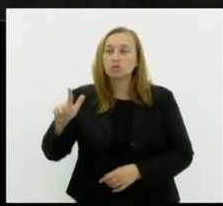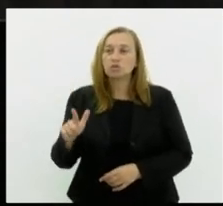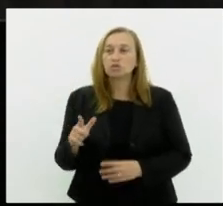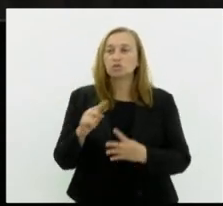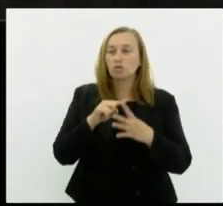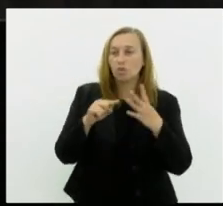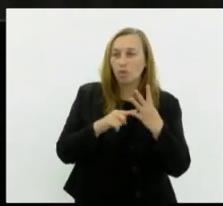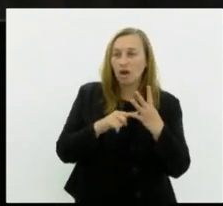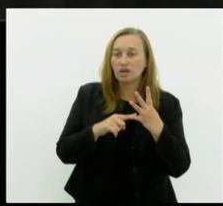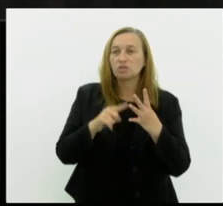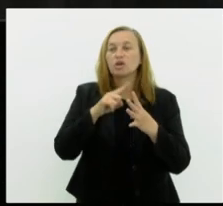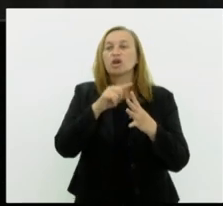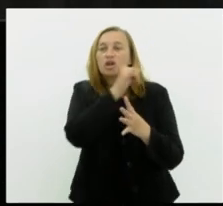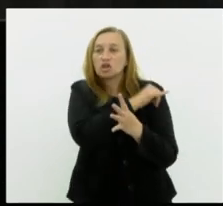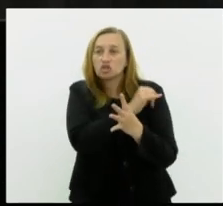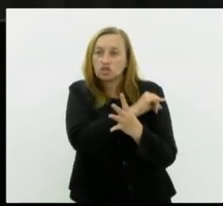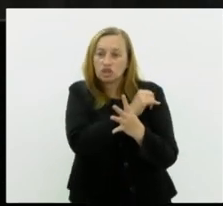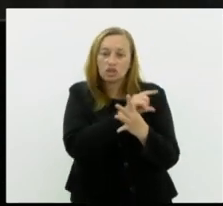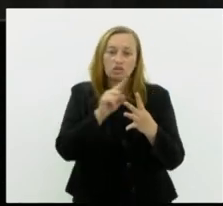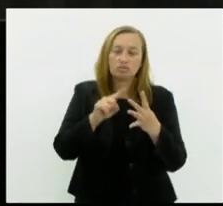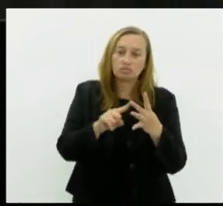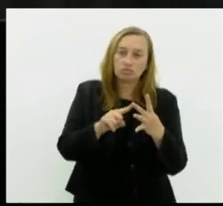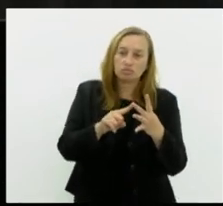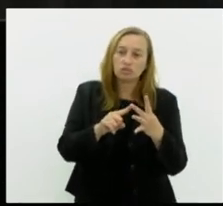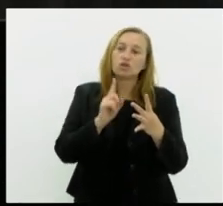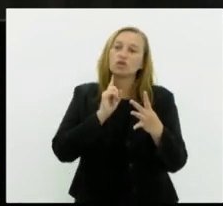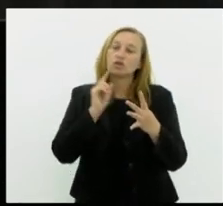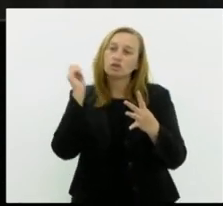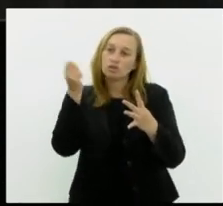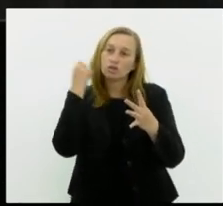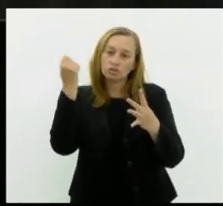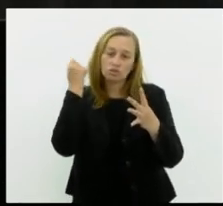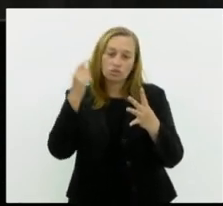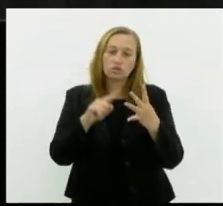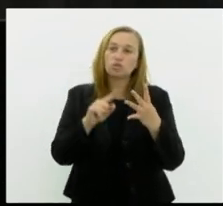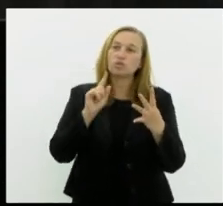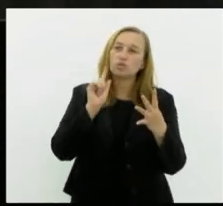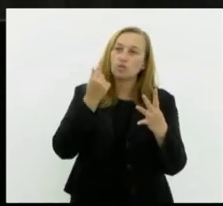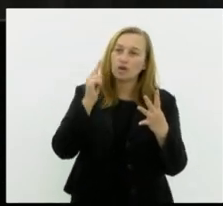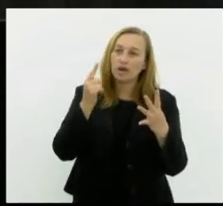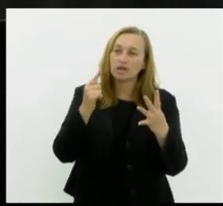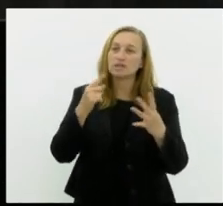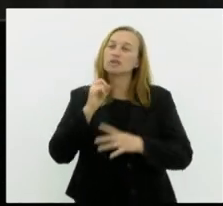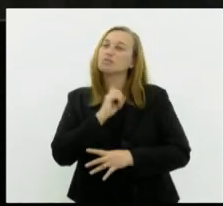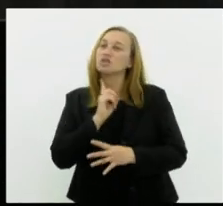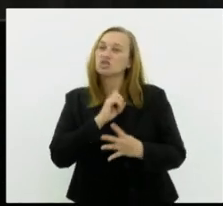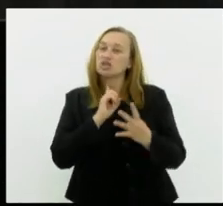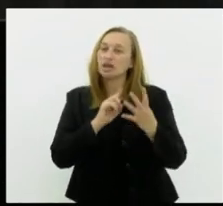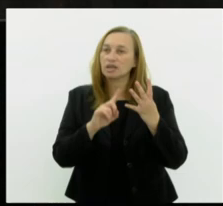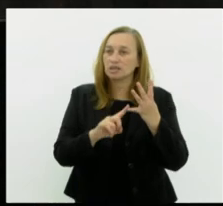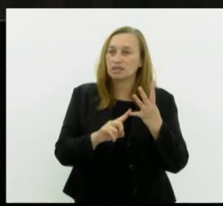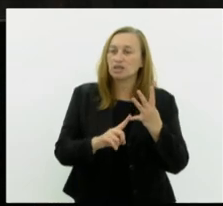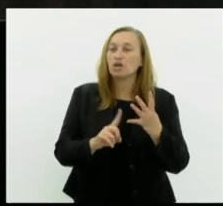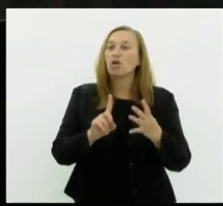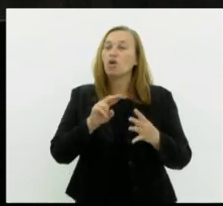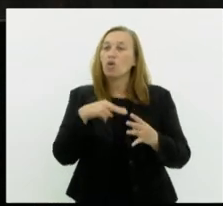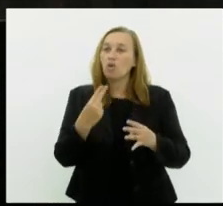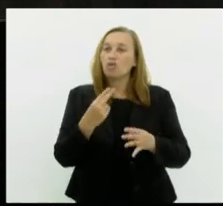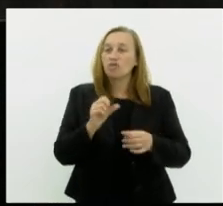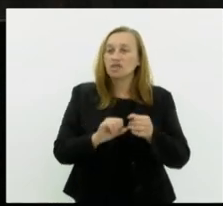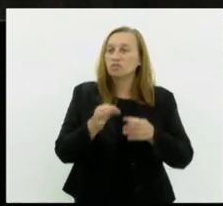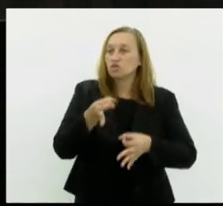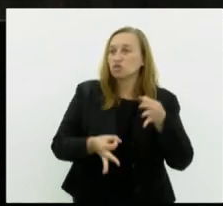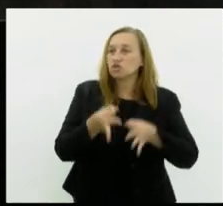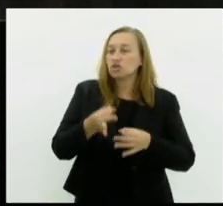Janeiro, Rio Grande do Sul, Goiás e Minas Gerais. Ou a gente faz justiça,